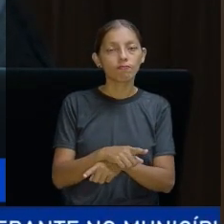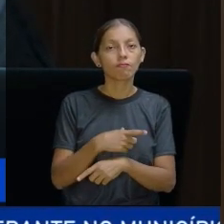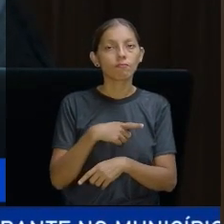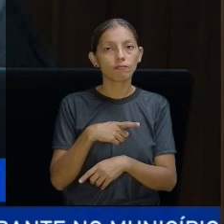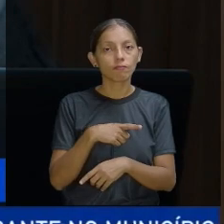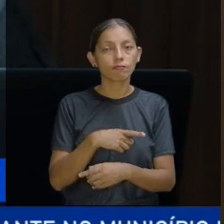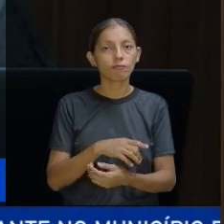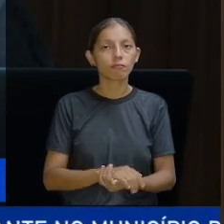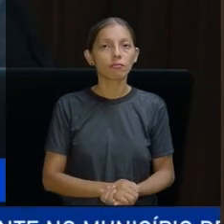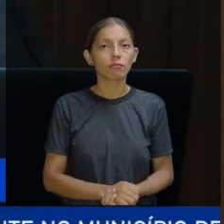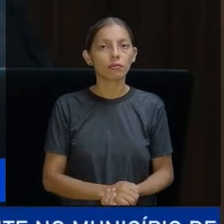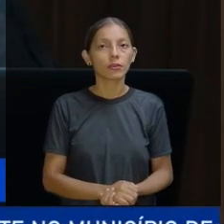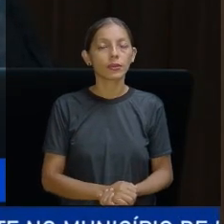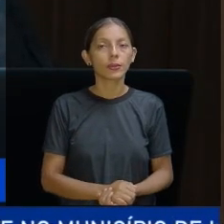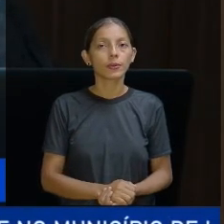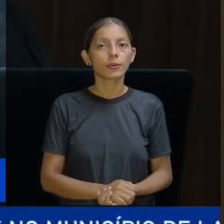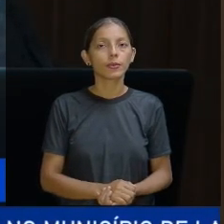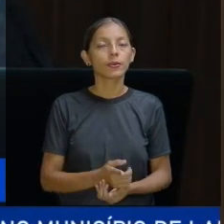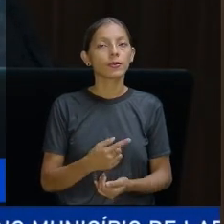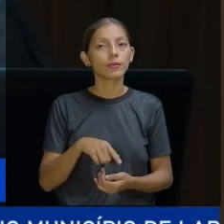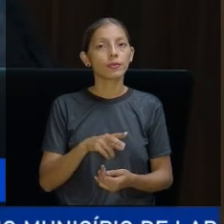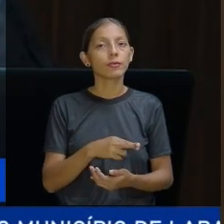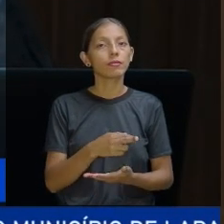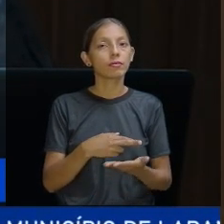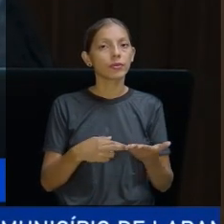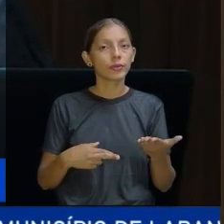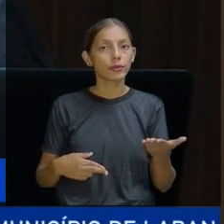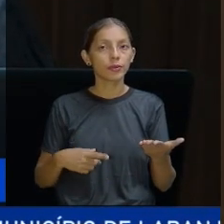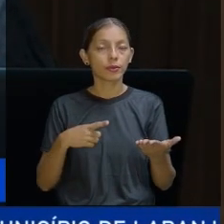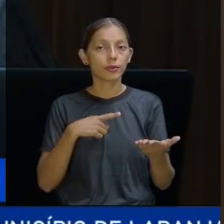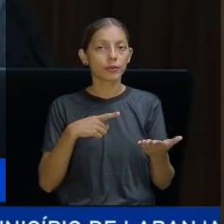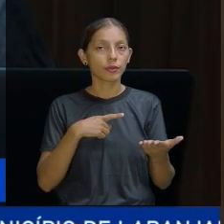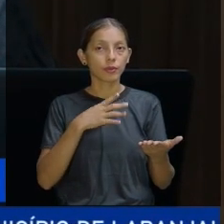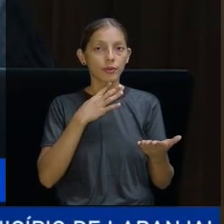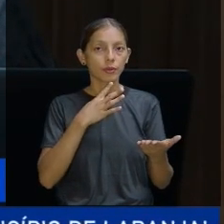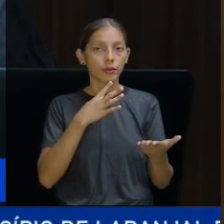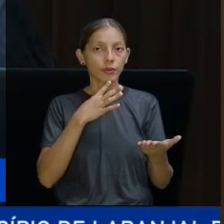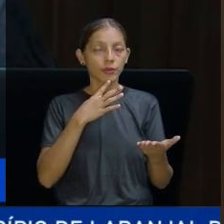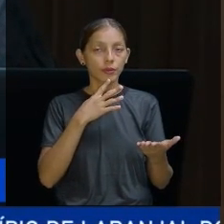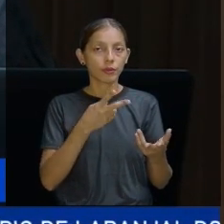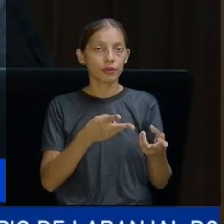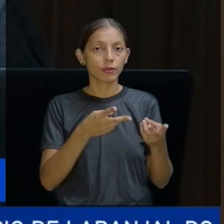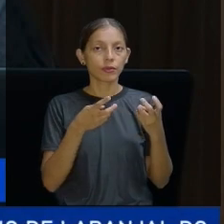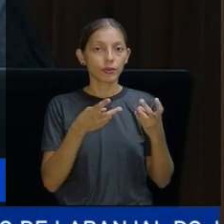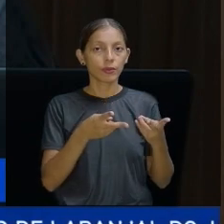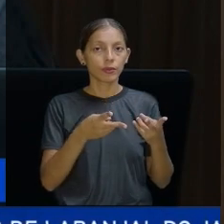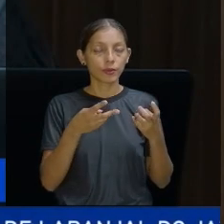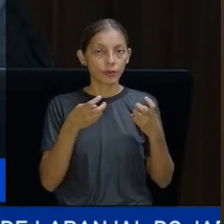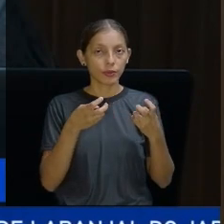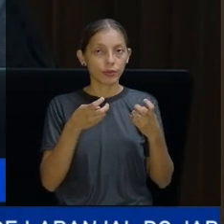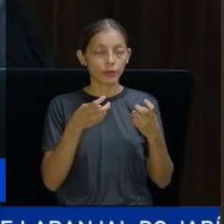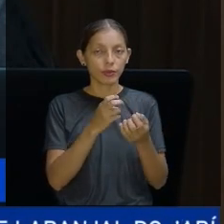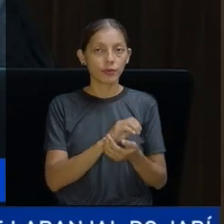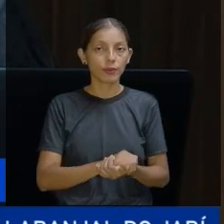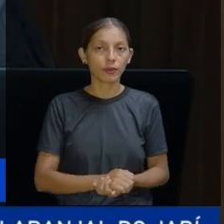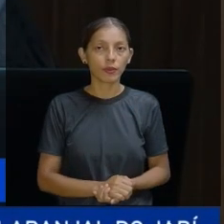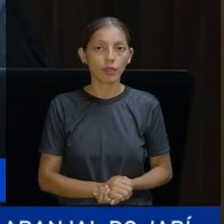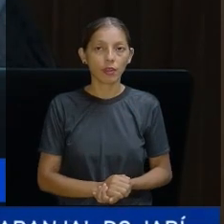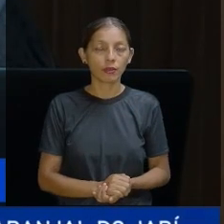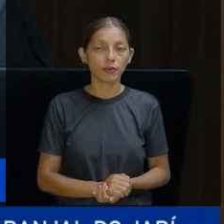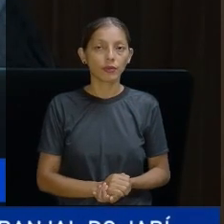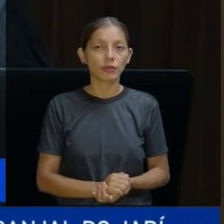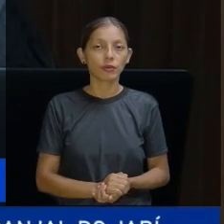a ensejar o conhecimento dos declaratórios são aquelas observadas entre as partes da decisão embargada, isto é,